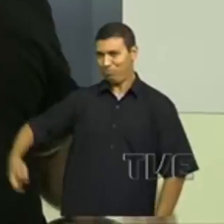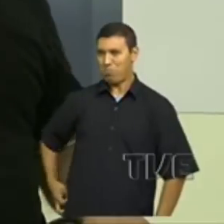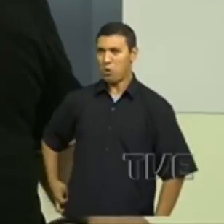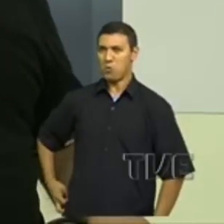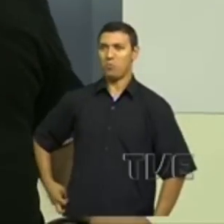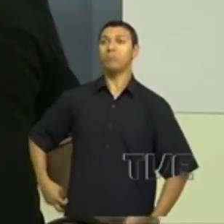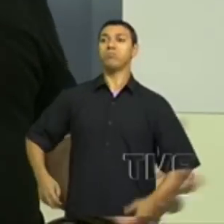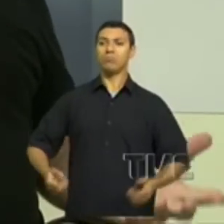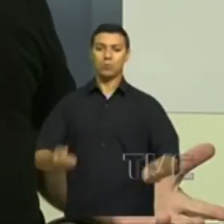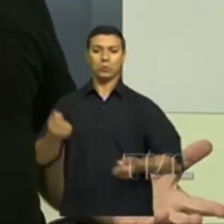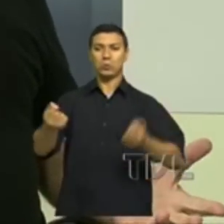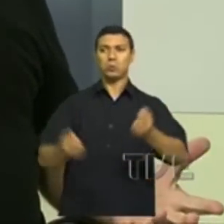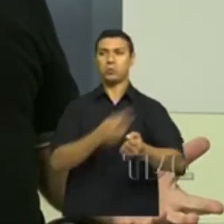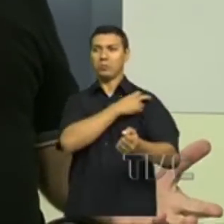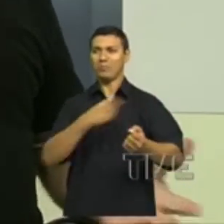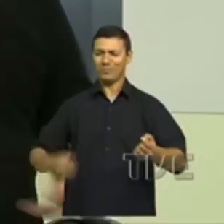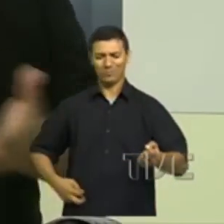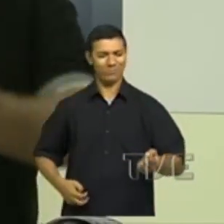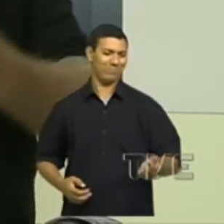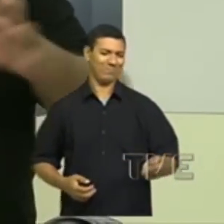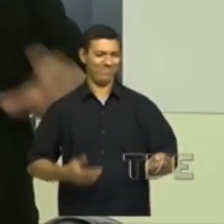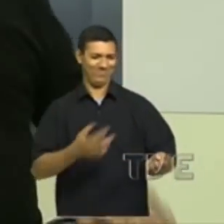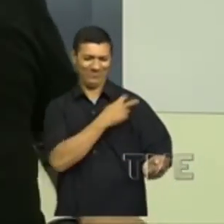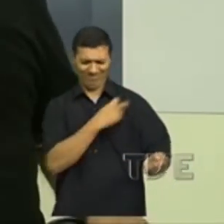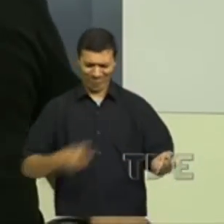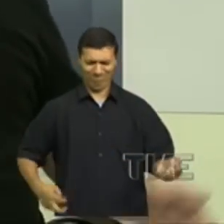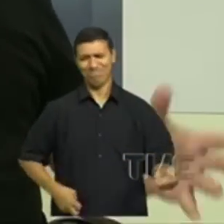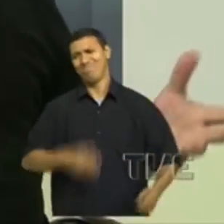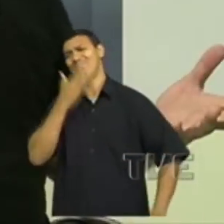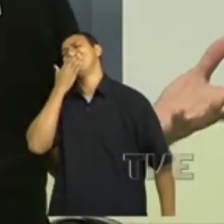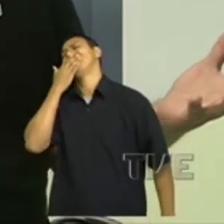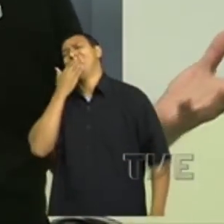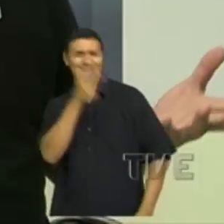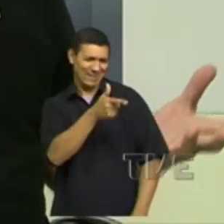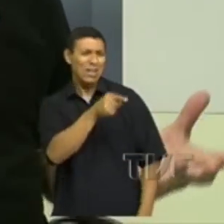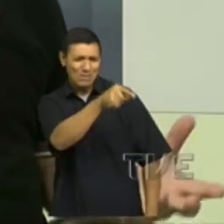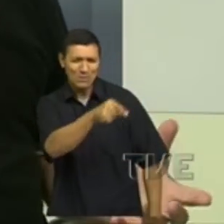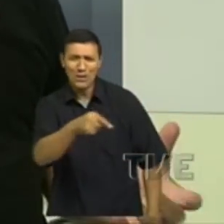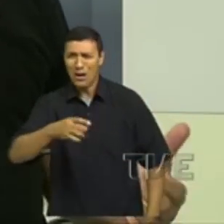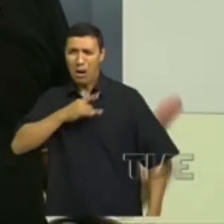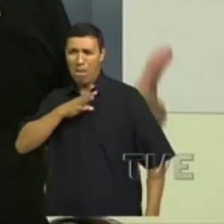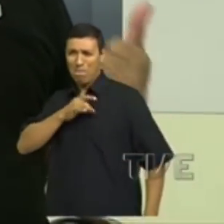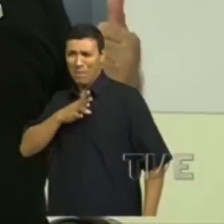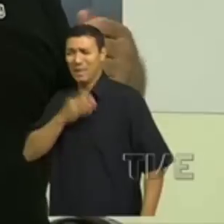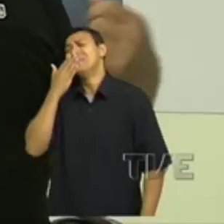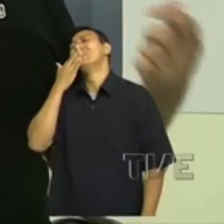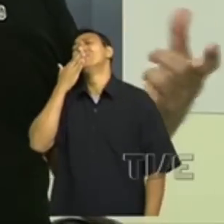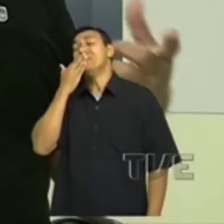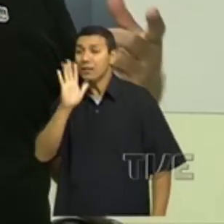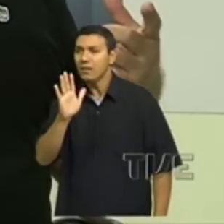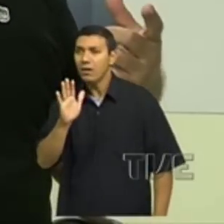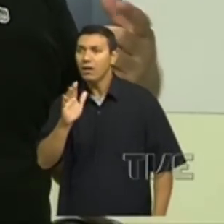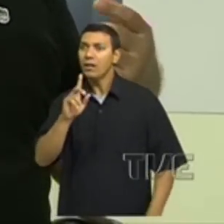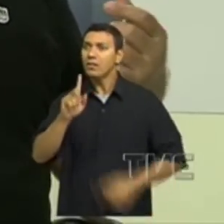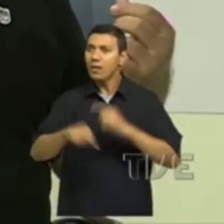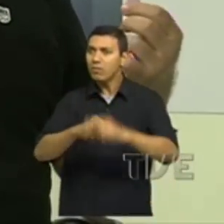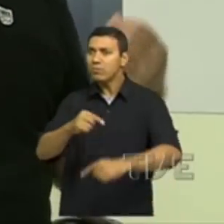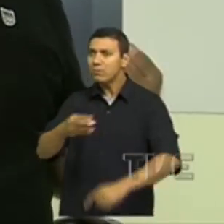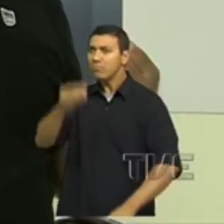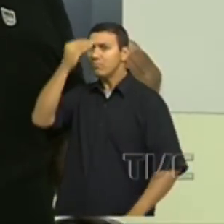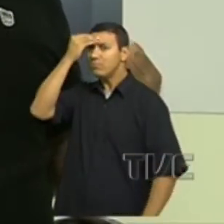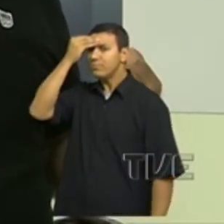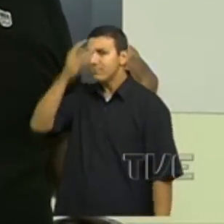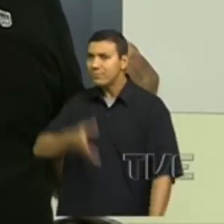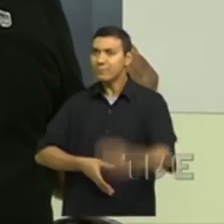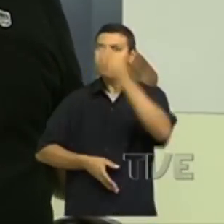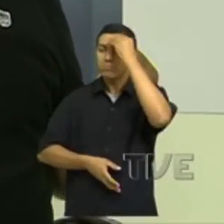de segurança, a gente ria. Está com medo, vai acontecer alguma coisa. E começou a ser obrigado